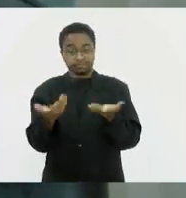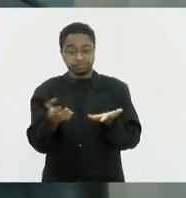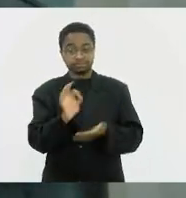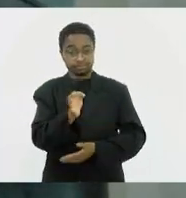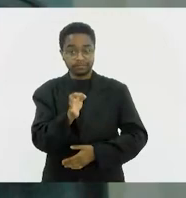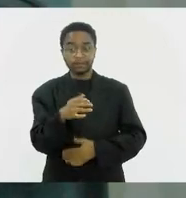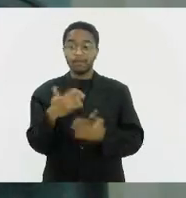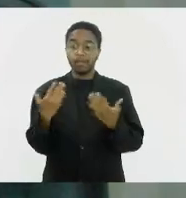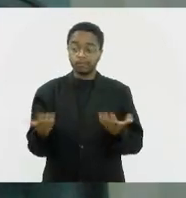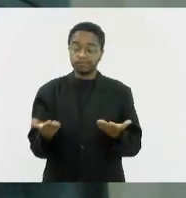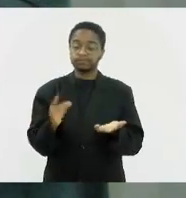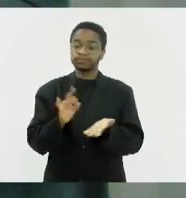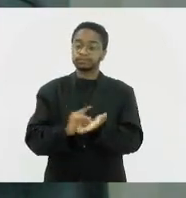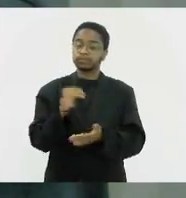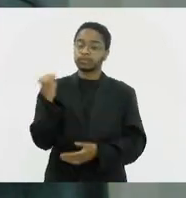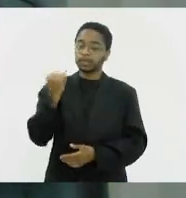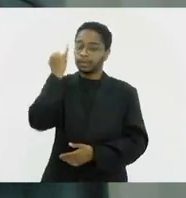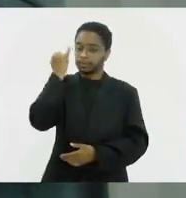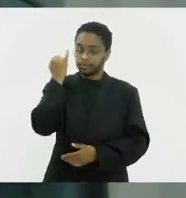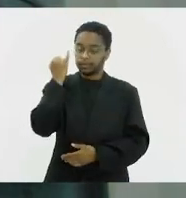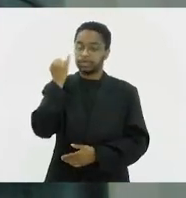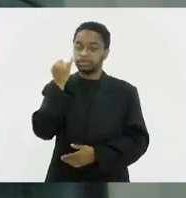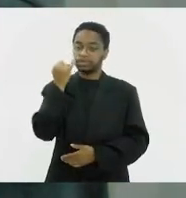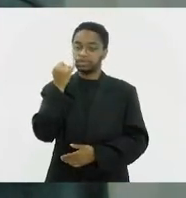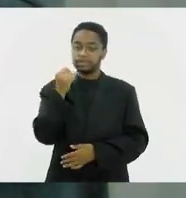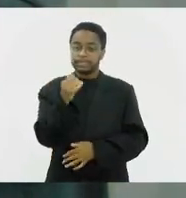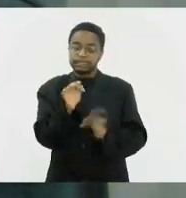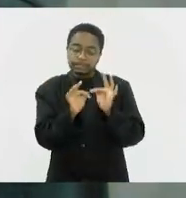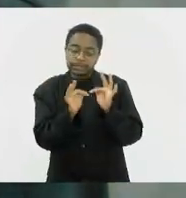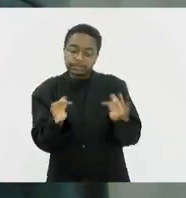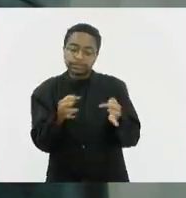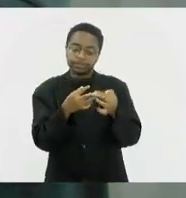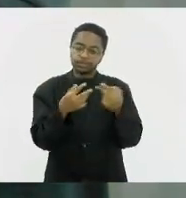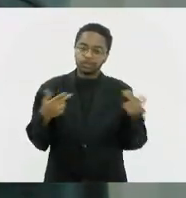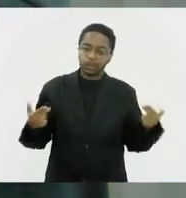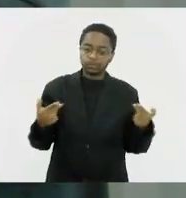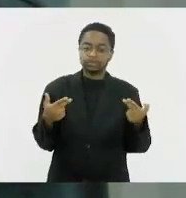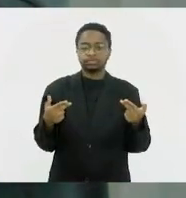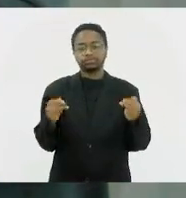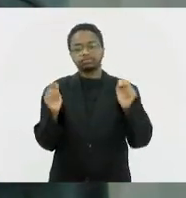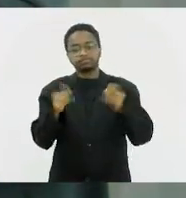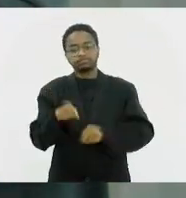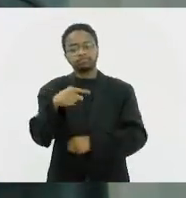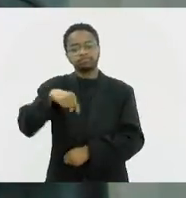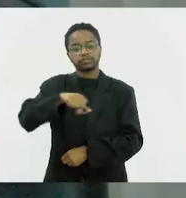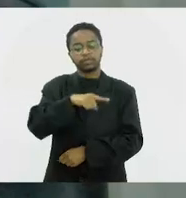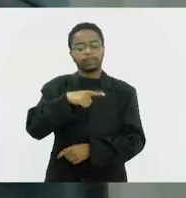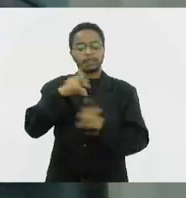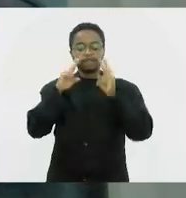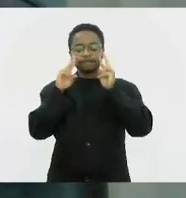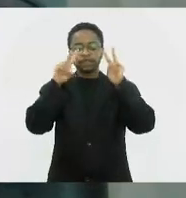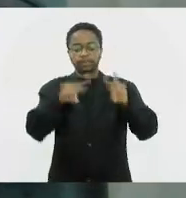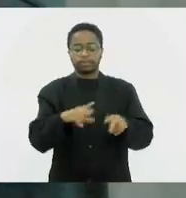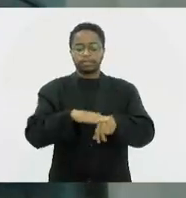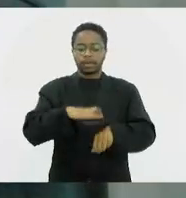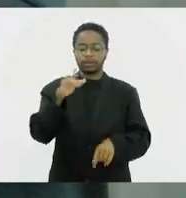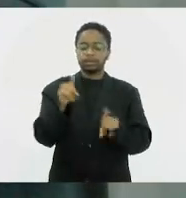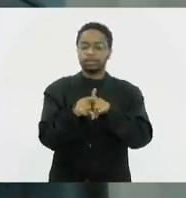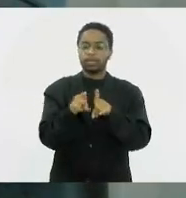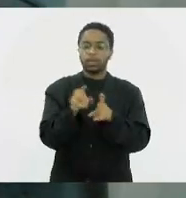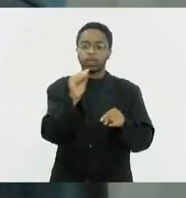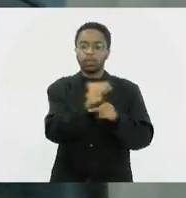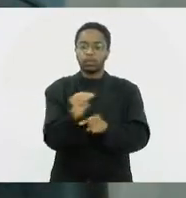Então é muito importante essas pequenas coisas para vocês ficarem mais visíveis, cuidarem mais da